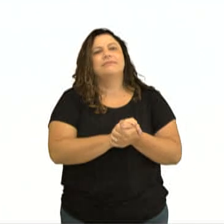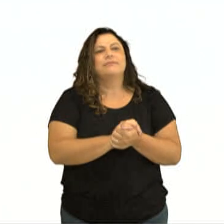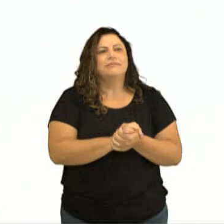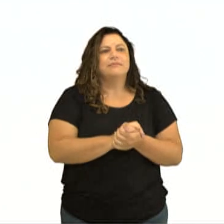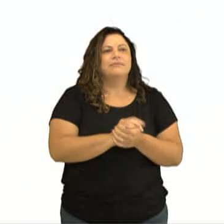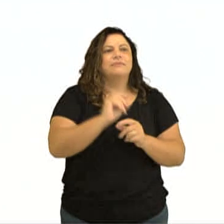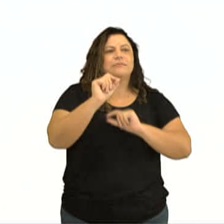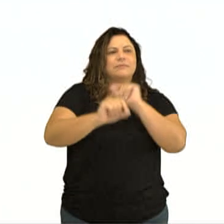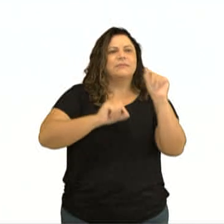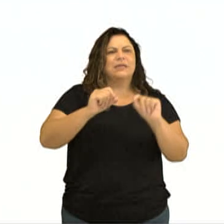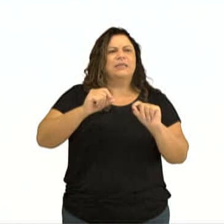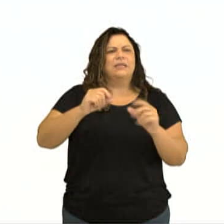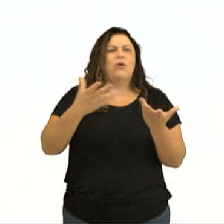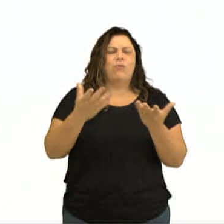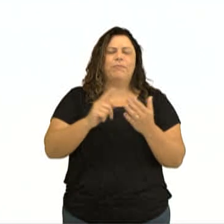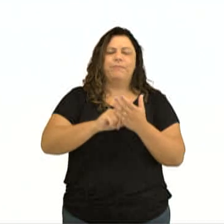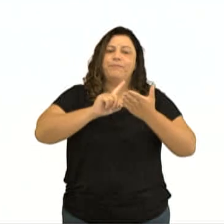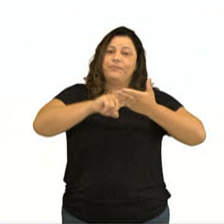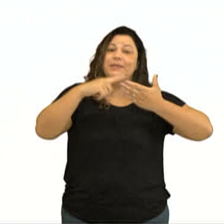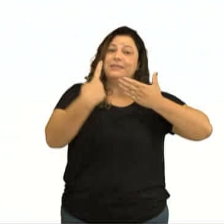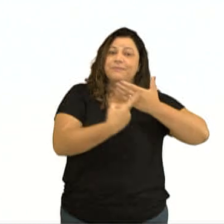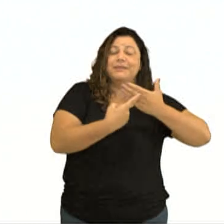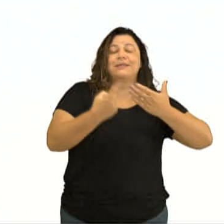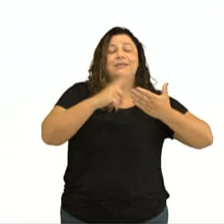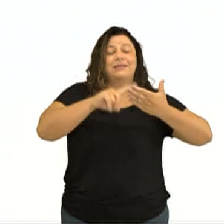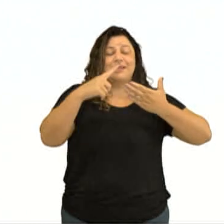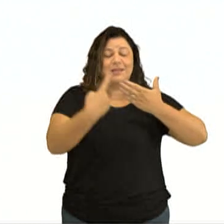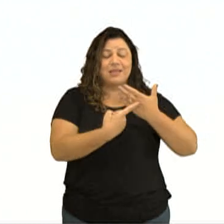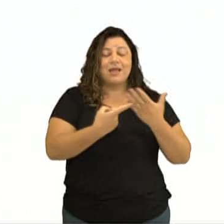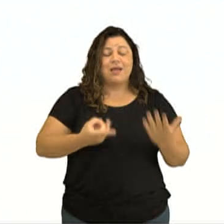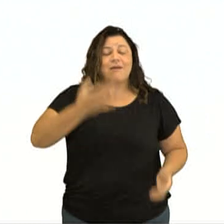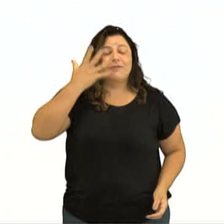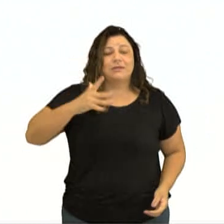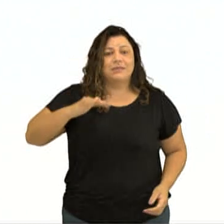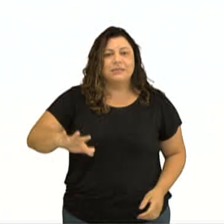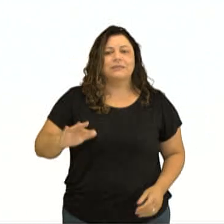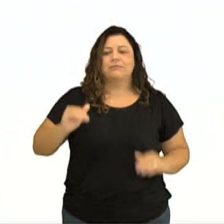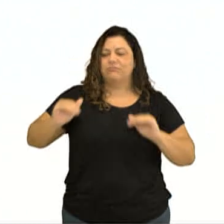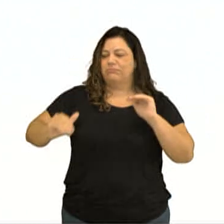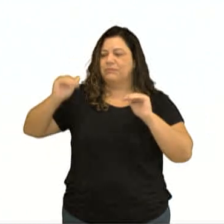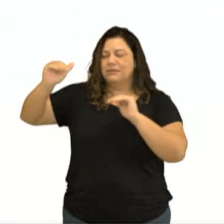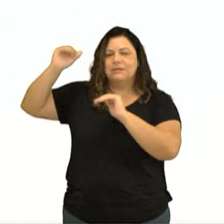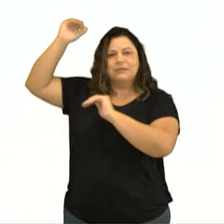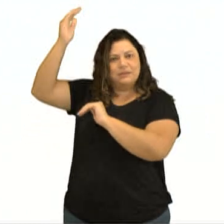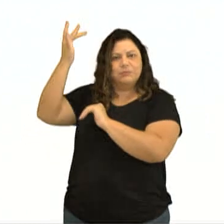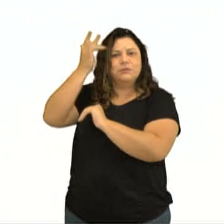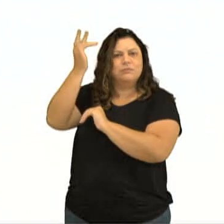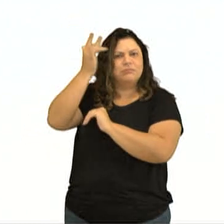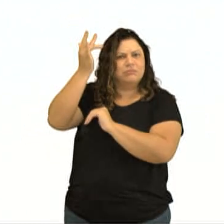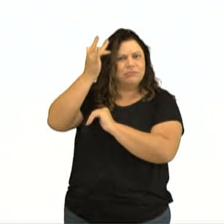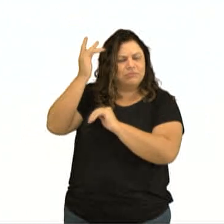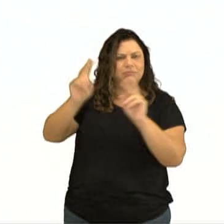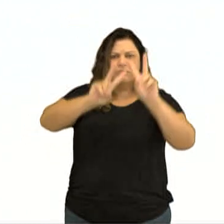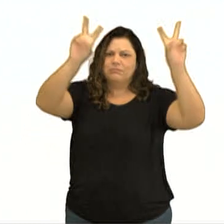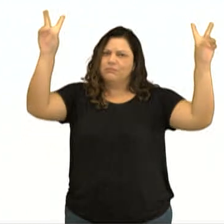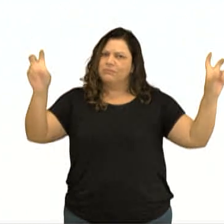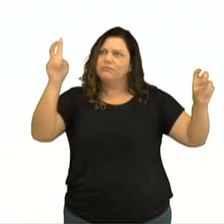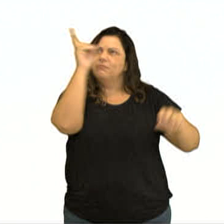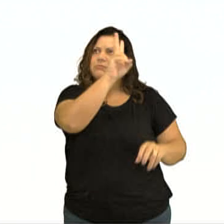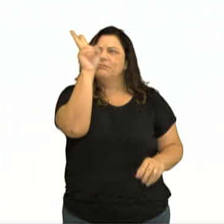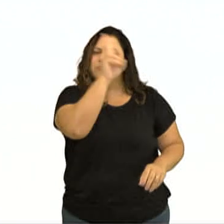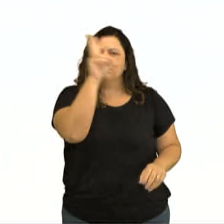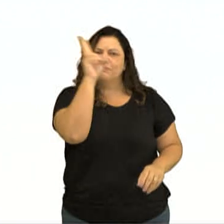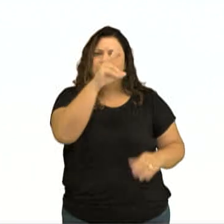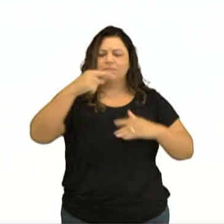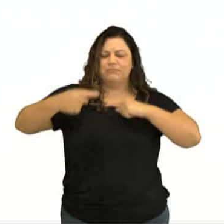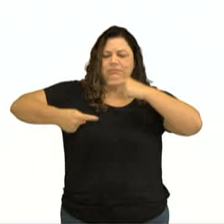Assombro. As metáforas de infância, crescimento e amadurecimento são tema recorrente em histórias dessa virada